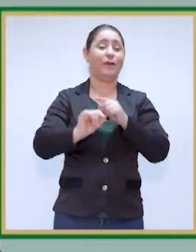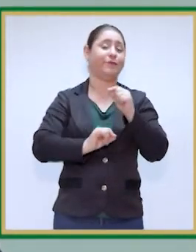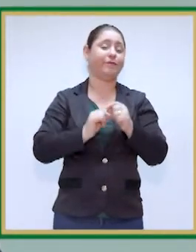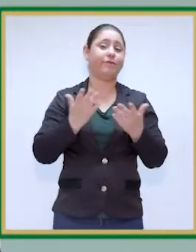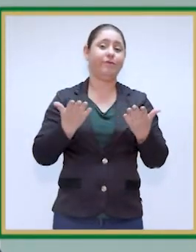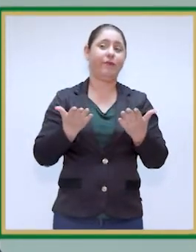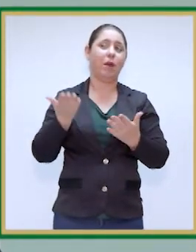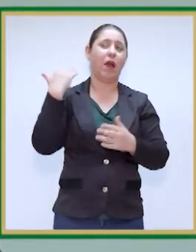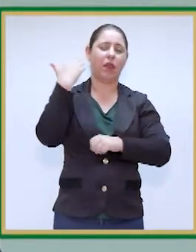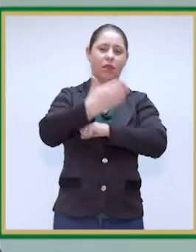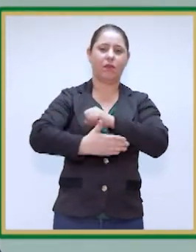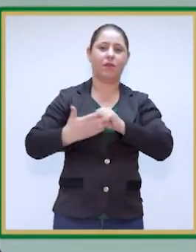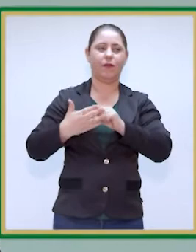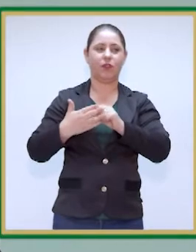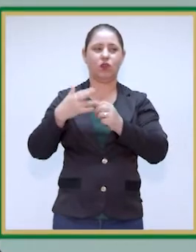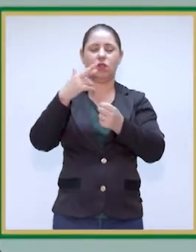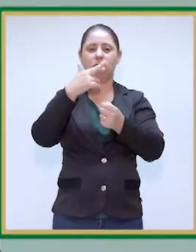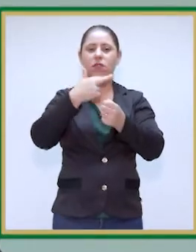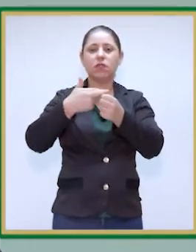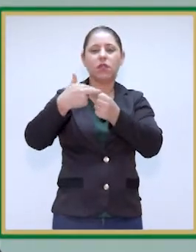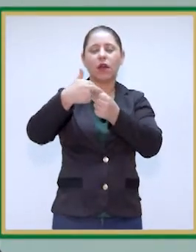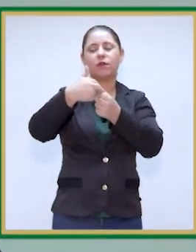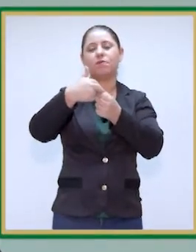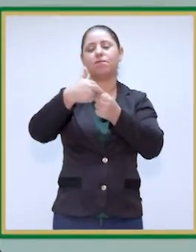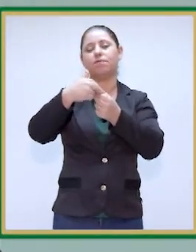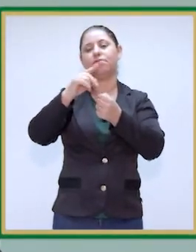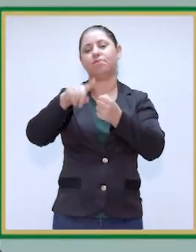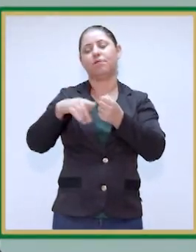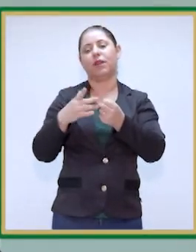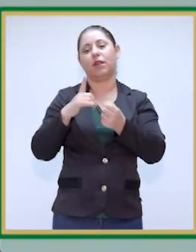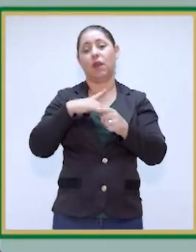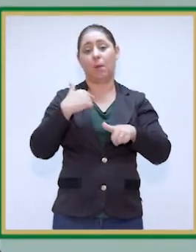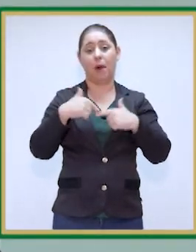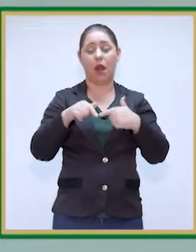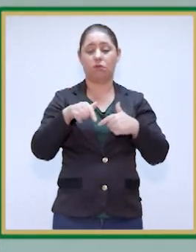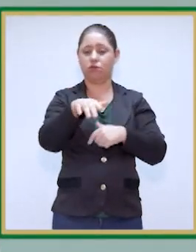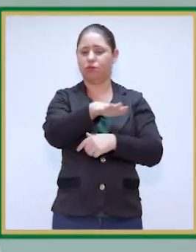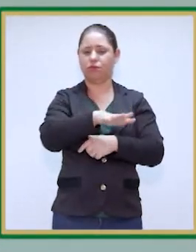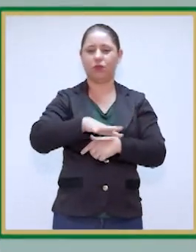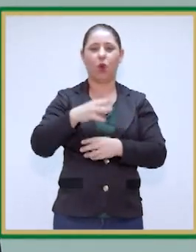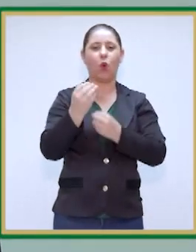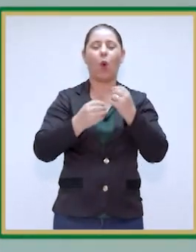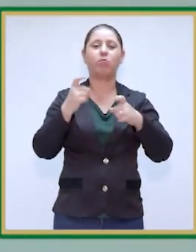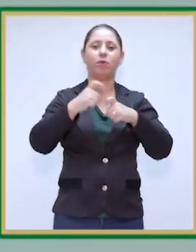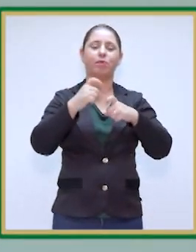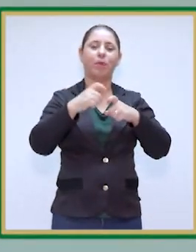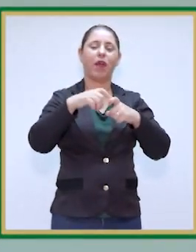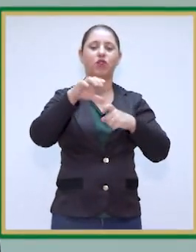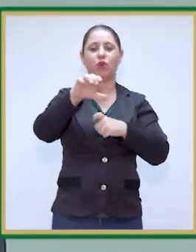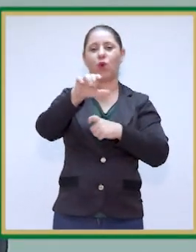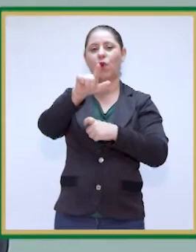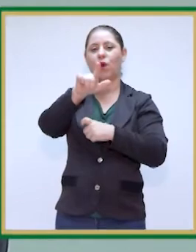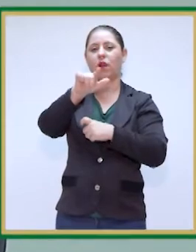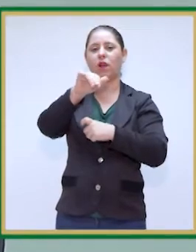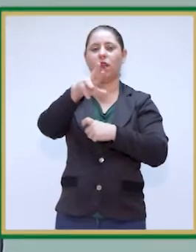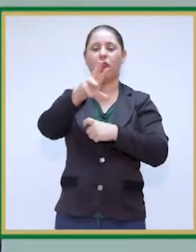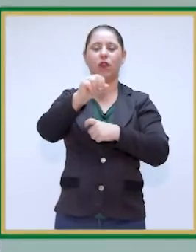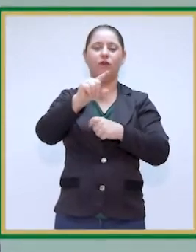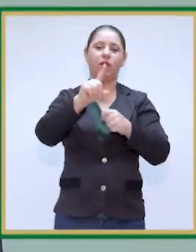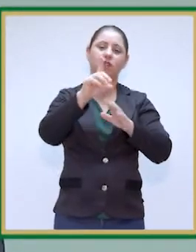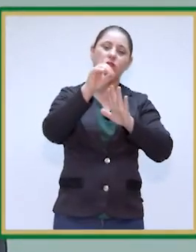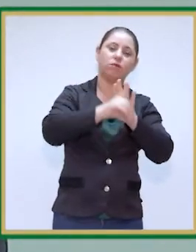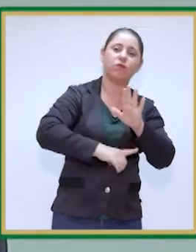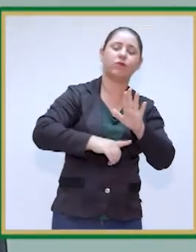engraçado é que quando eu era defensor no interior, a gente atua em todas as áreas, né, como se fosse um médico clínico